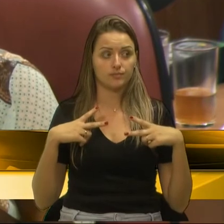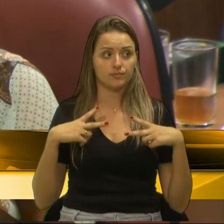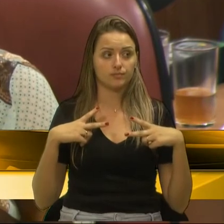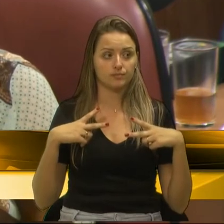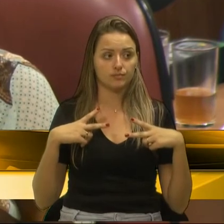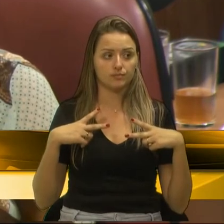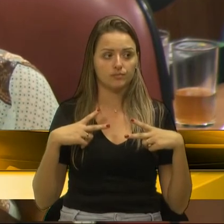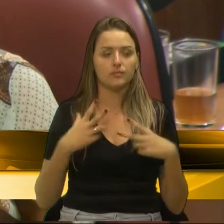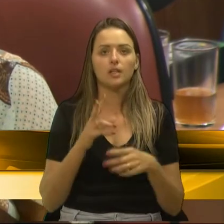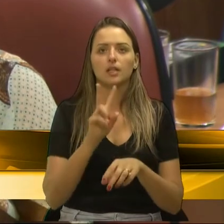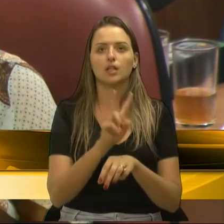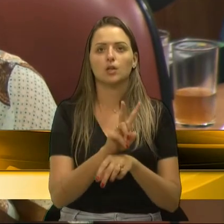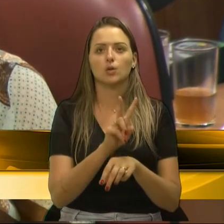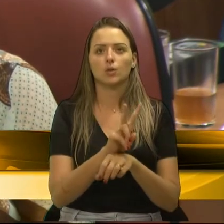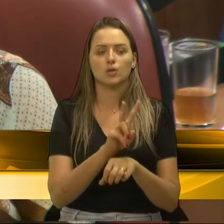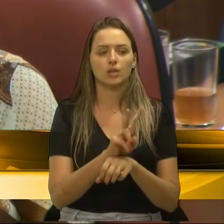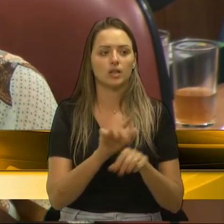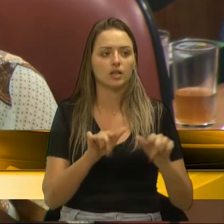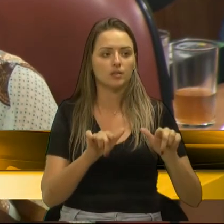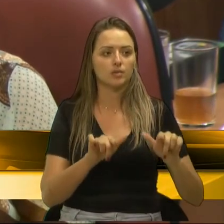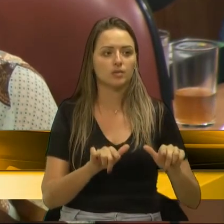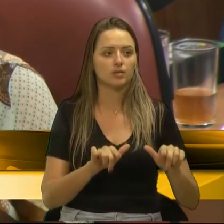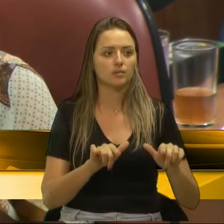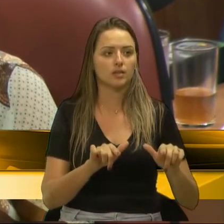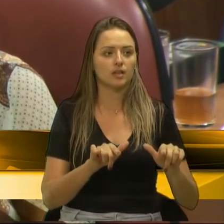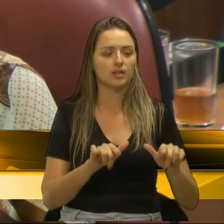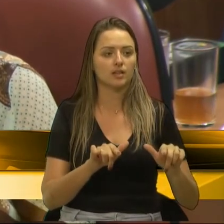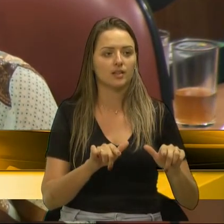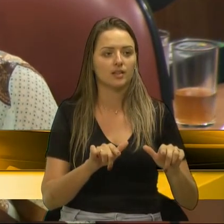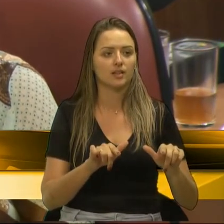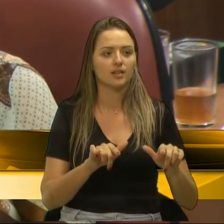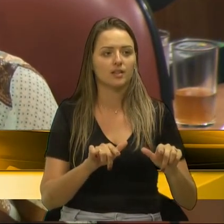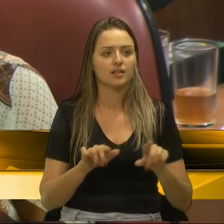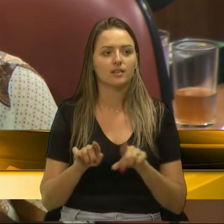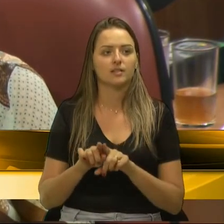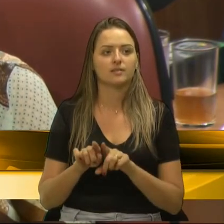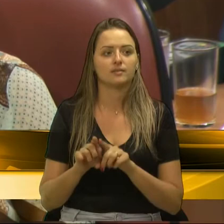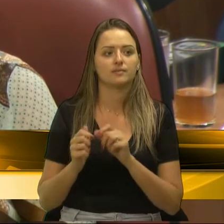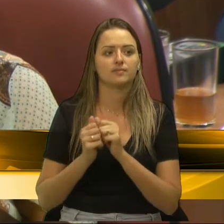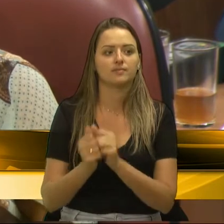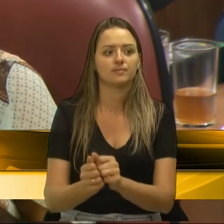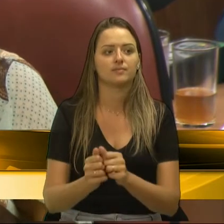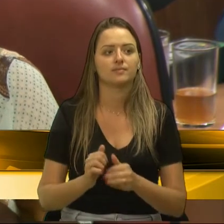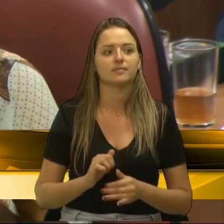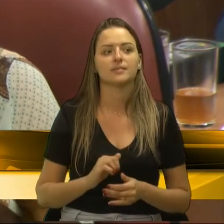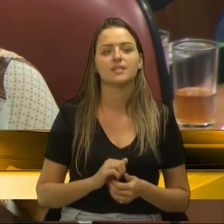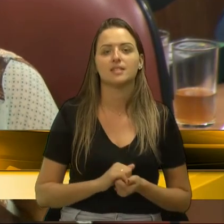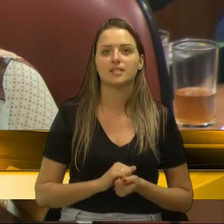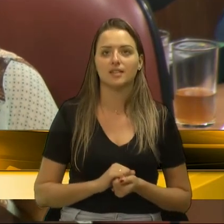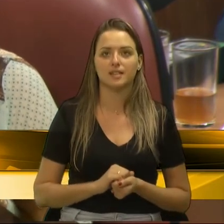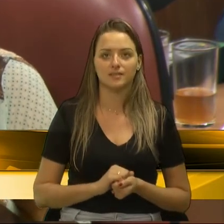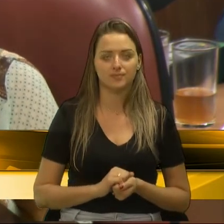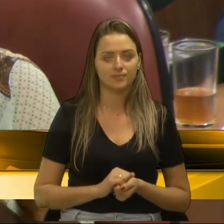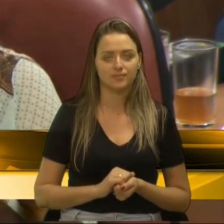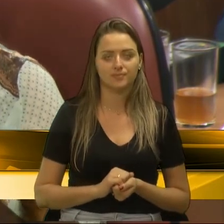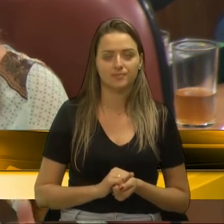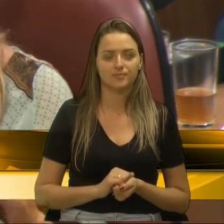em cuidar de espaços como parques, canteiros, jardins, praças, rótulas e outras áreas.